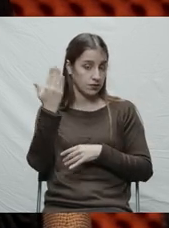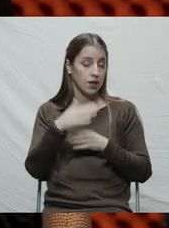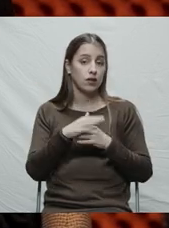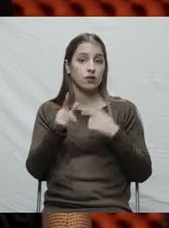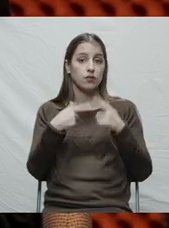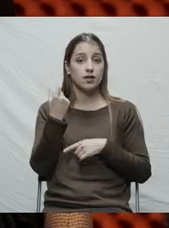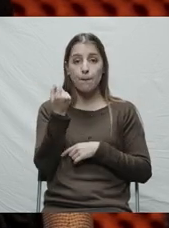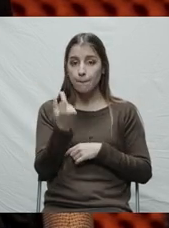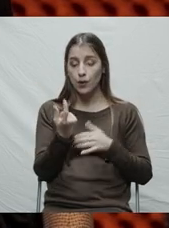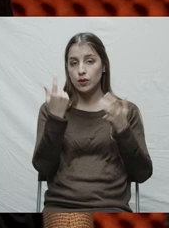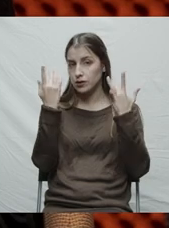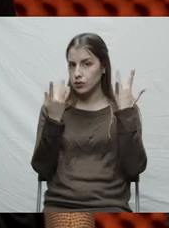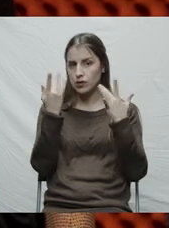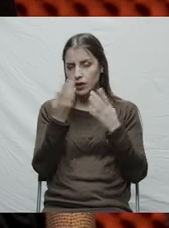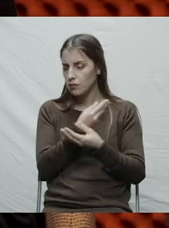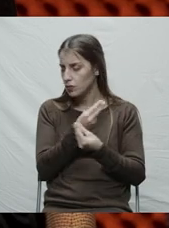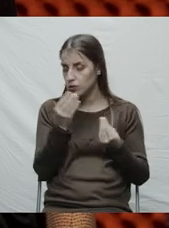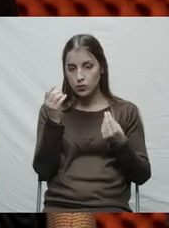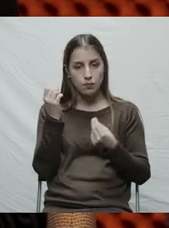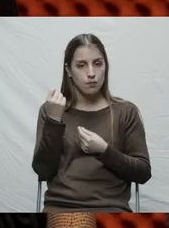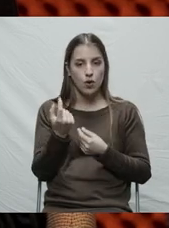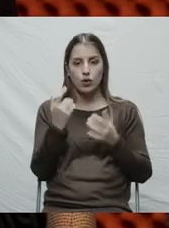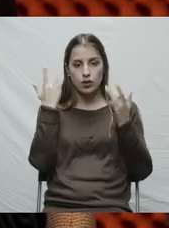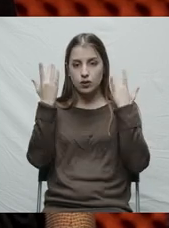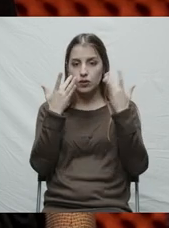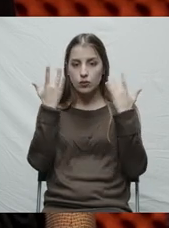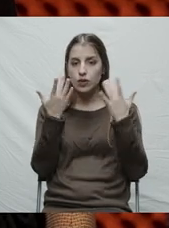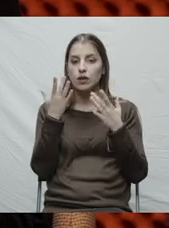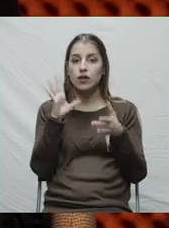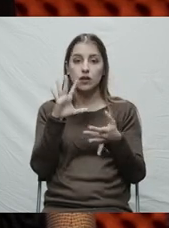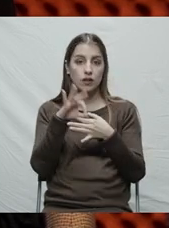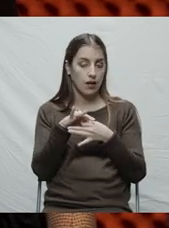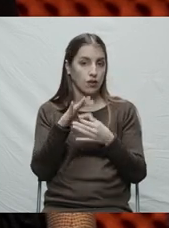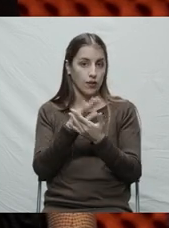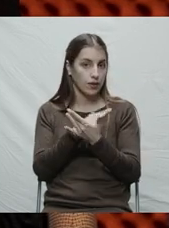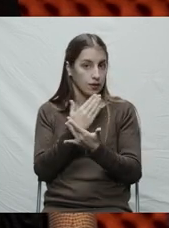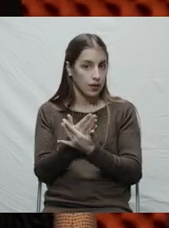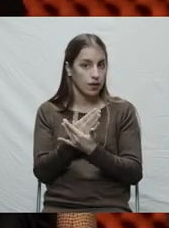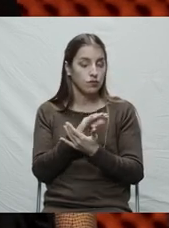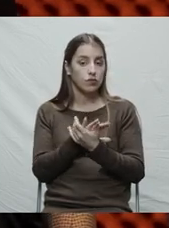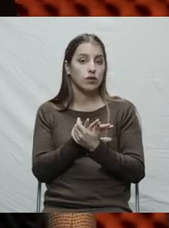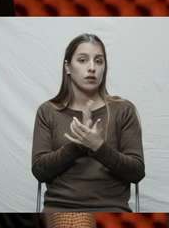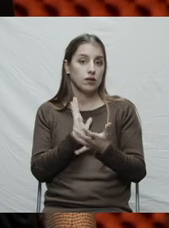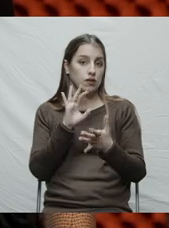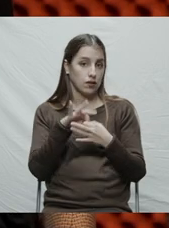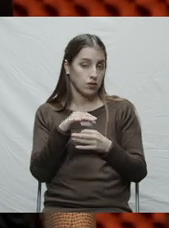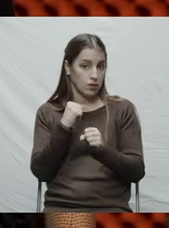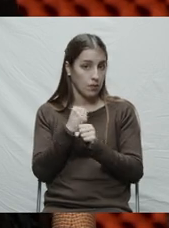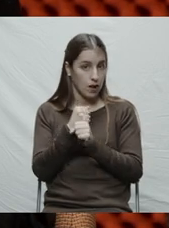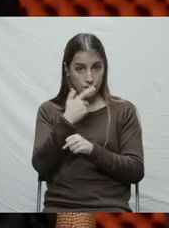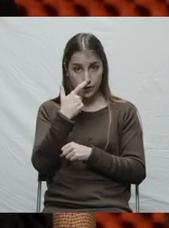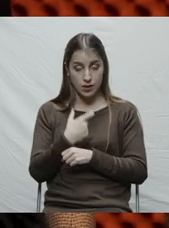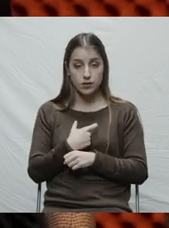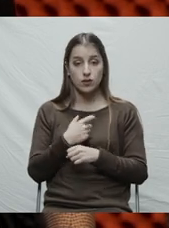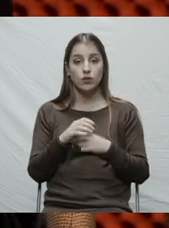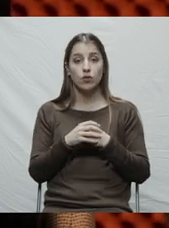Depois há muito pouca teoria, de facto, havia muito pouca teoria sobre o intérprete, sobre o craft, sobre o trabalho físico, sobre o